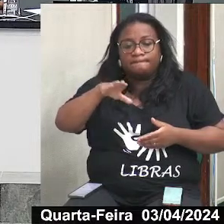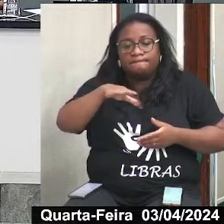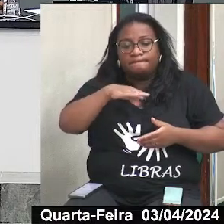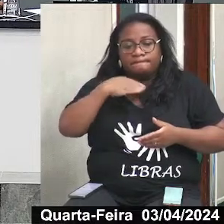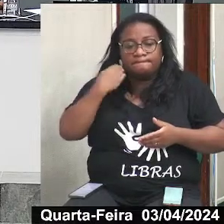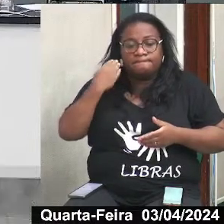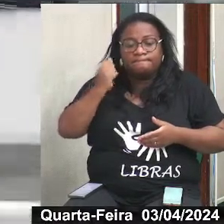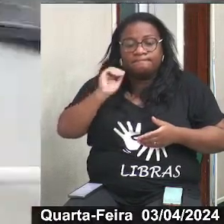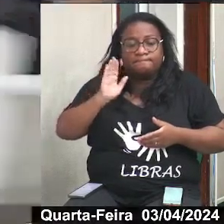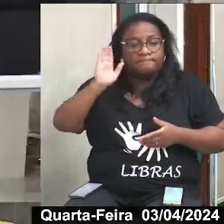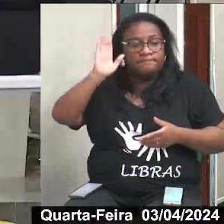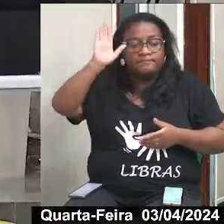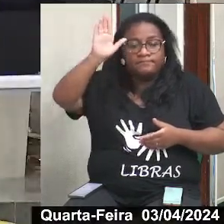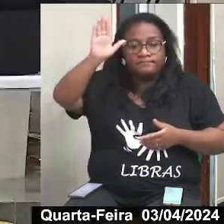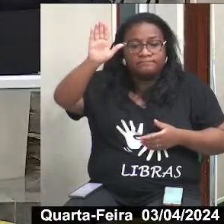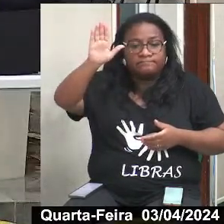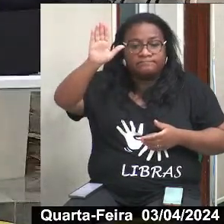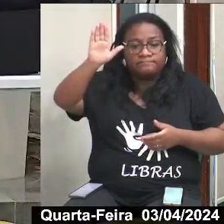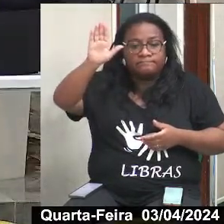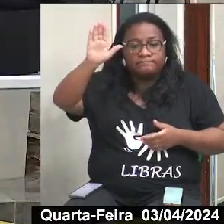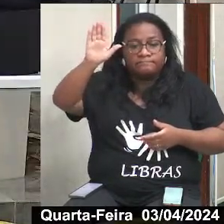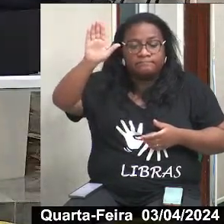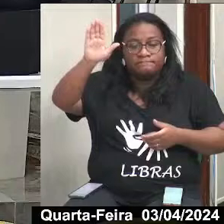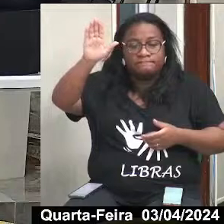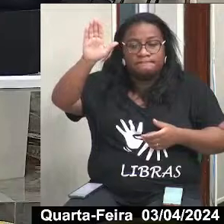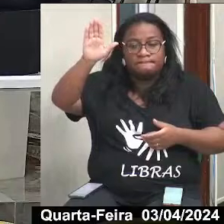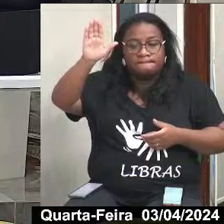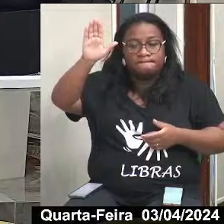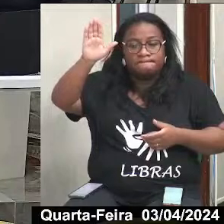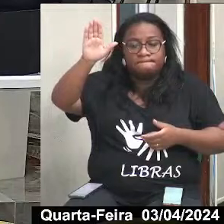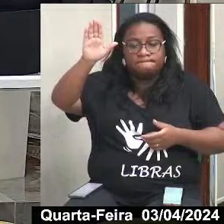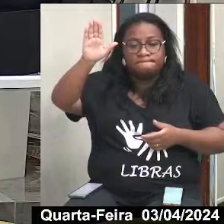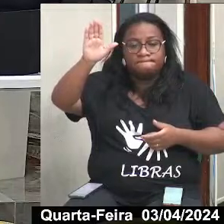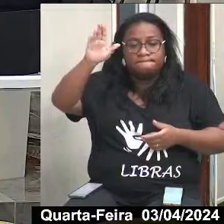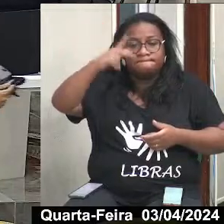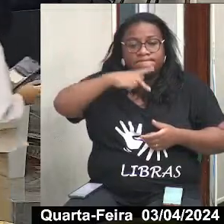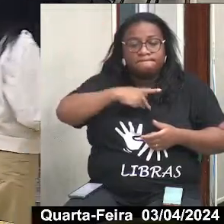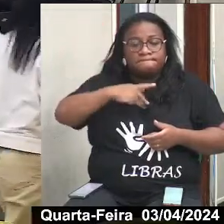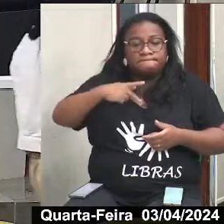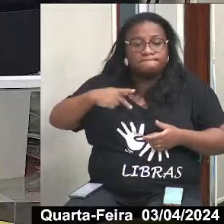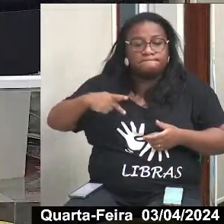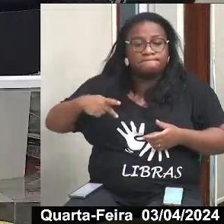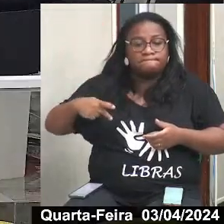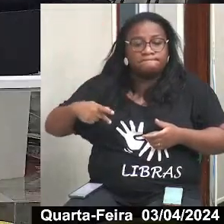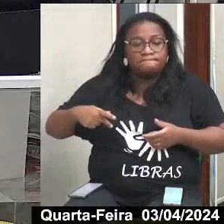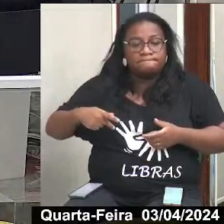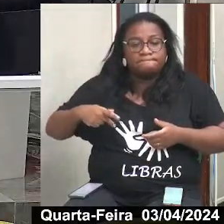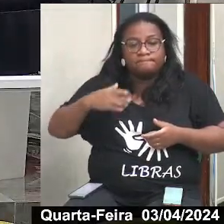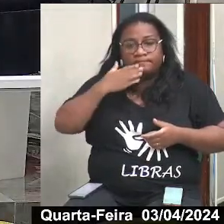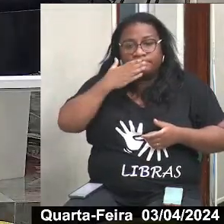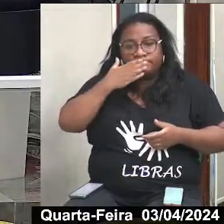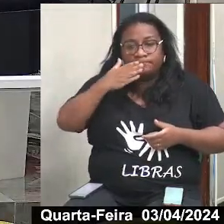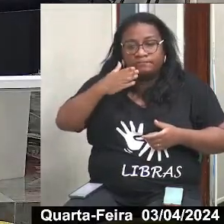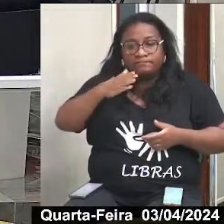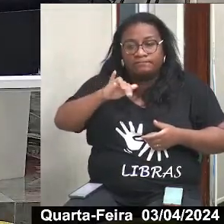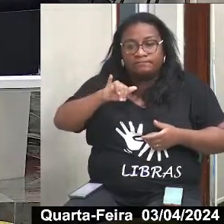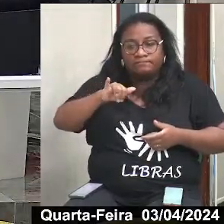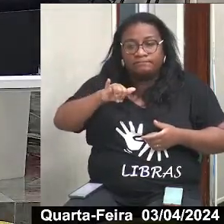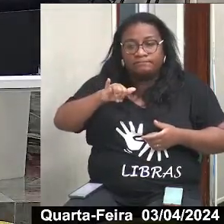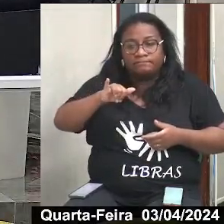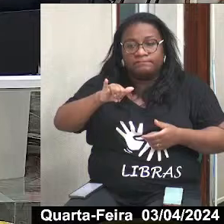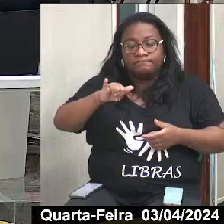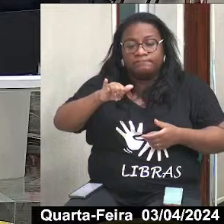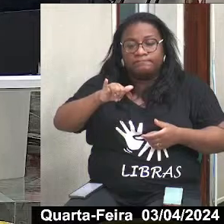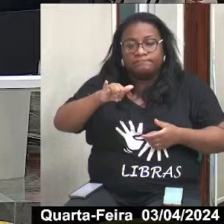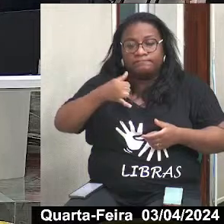Cremilda. Questão de ordem, presidente. Com a palavra o vereador Abidan. Presidente, eu também gostaria de aproveitar o